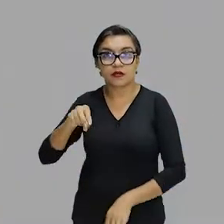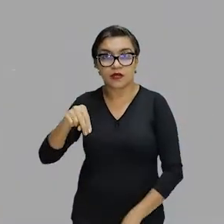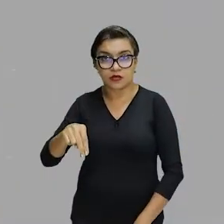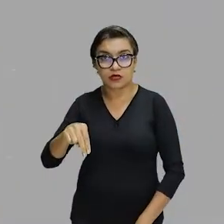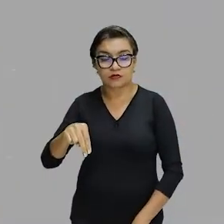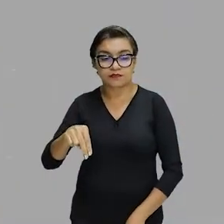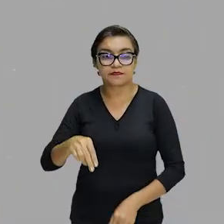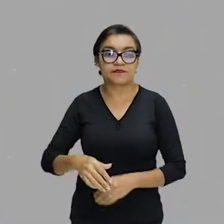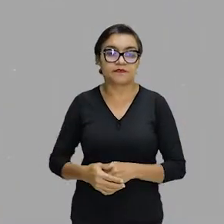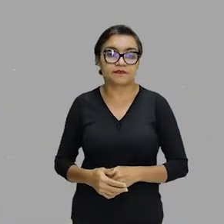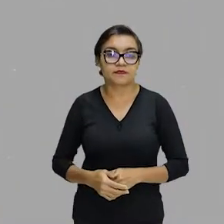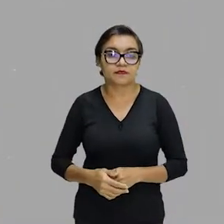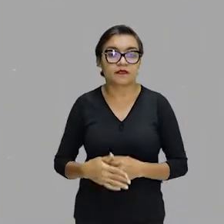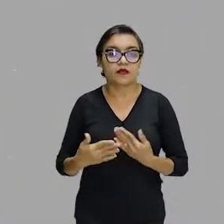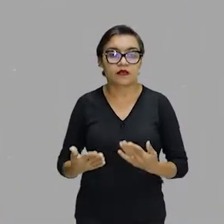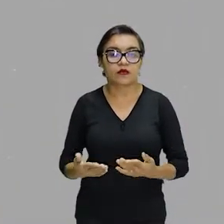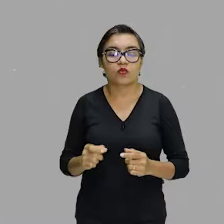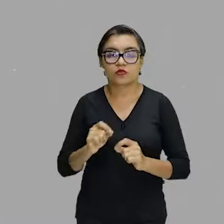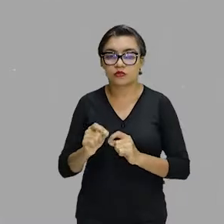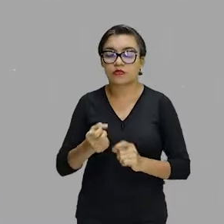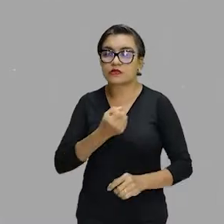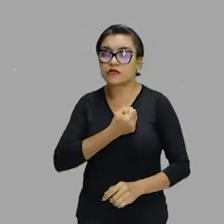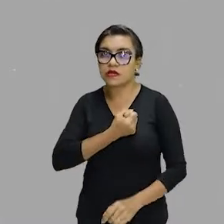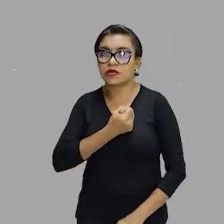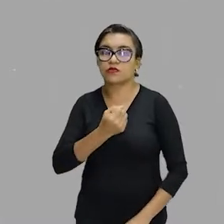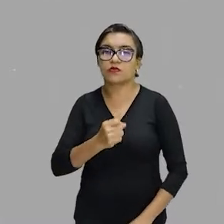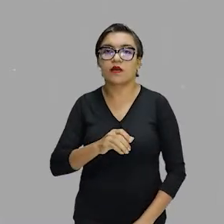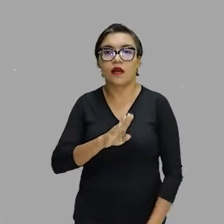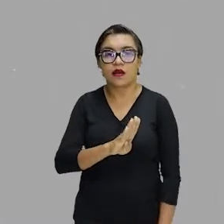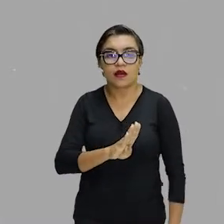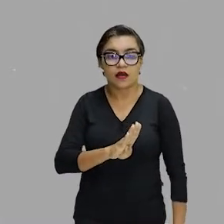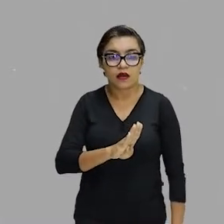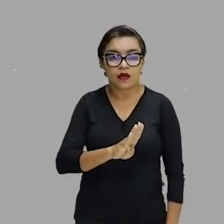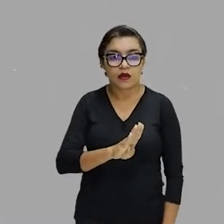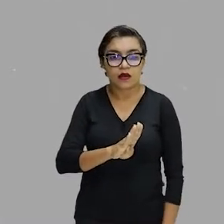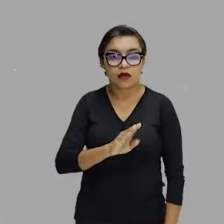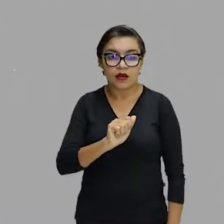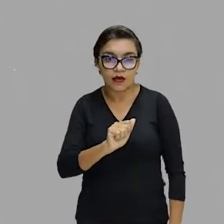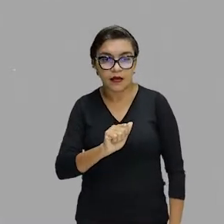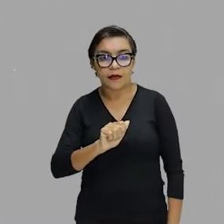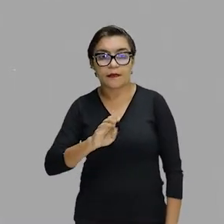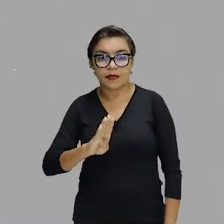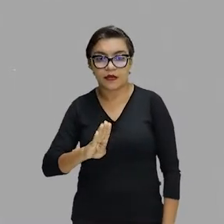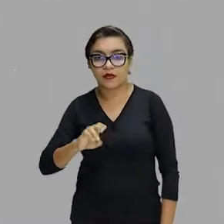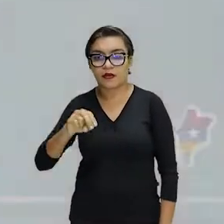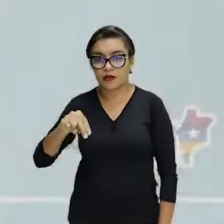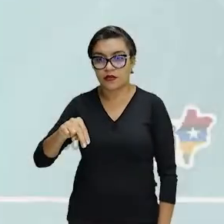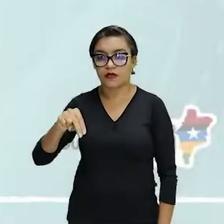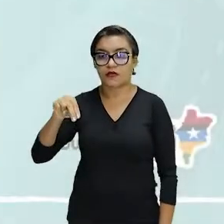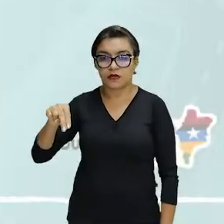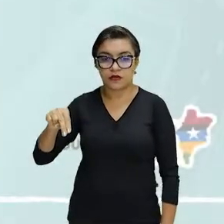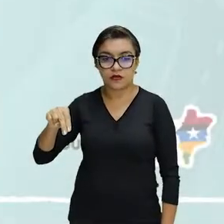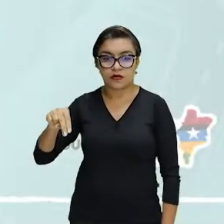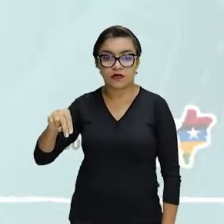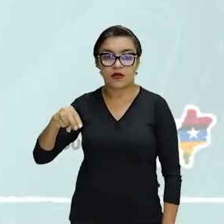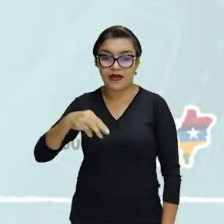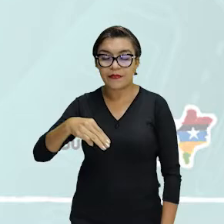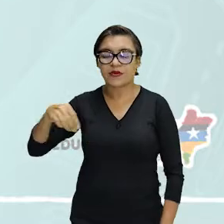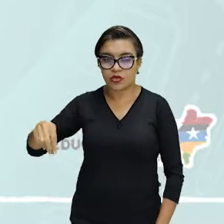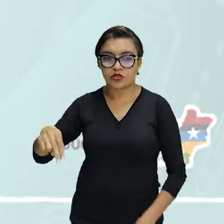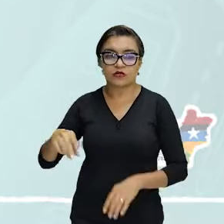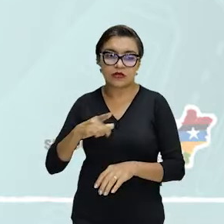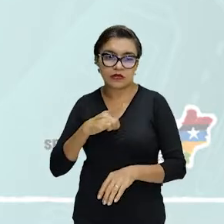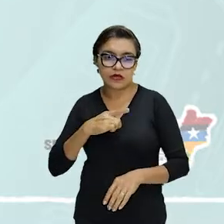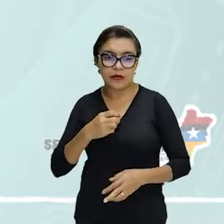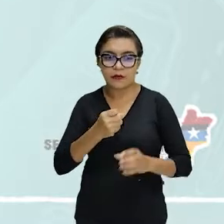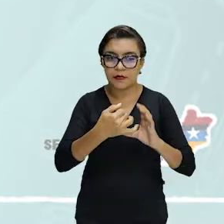aí, agora sim, definidos esses números A, B, M e N, vamos para as propriedades. A primeira propriedade, ela é também